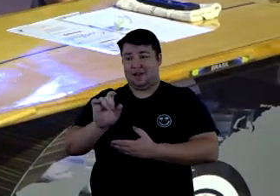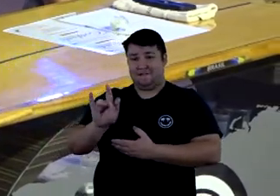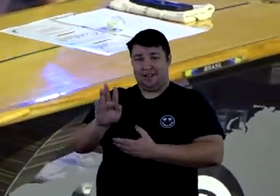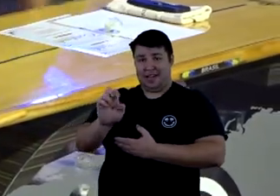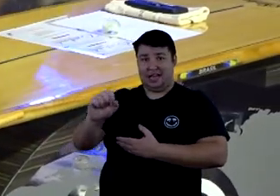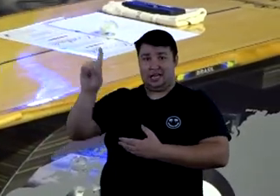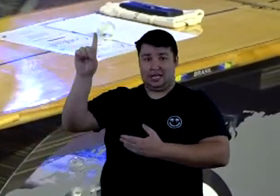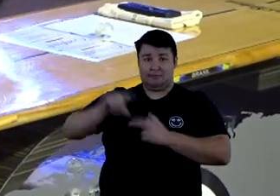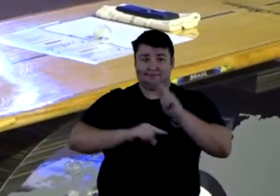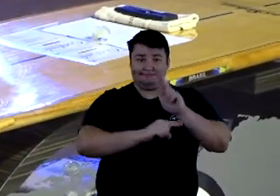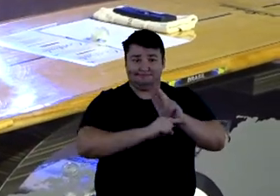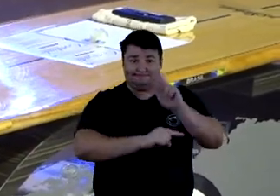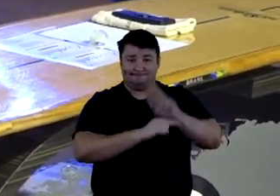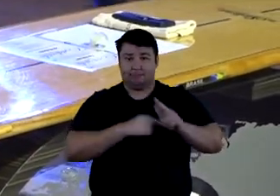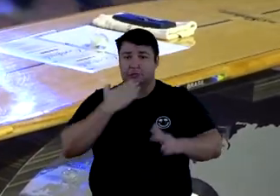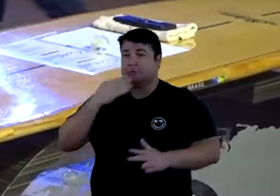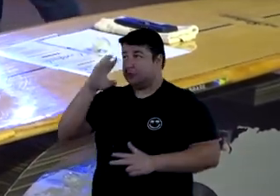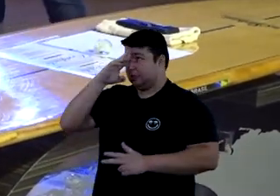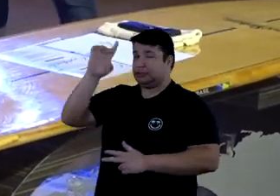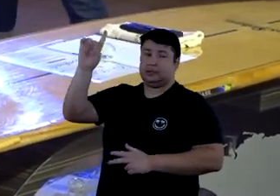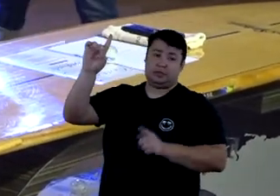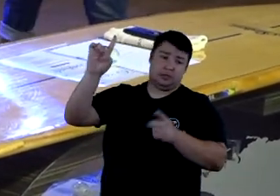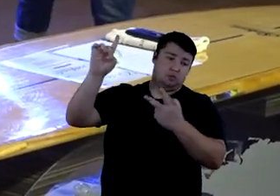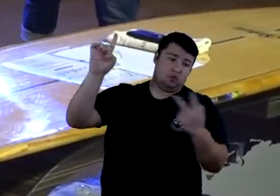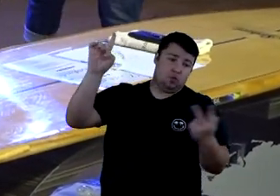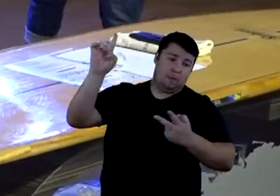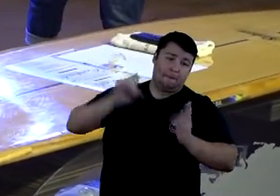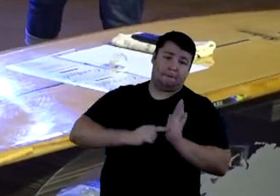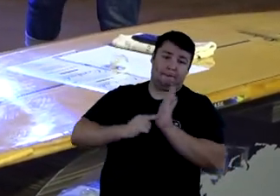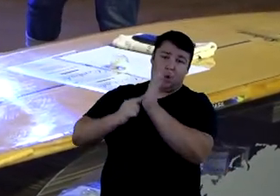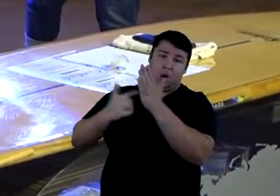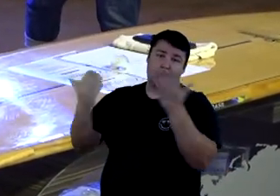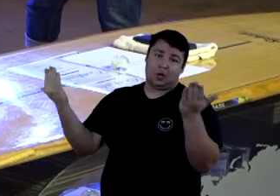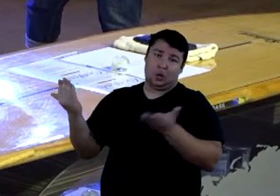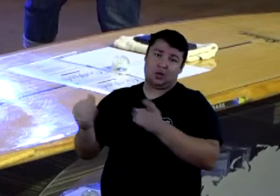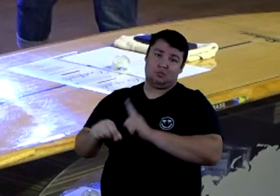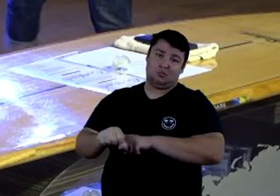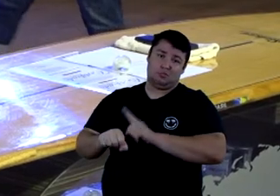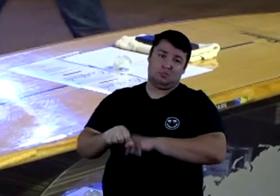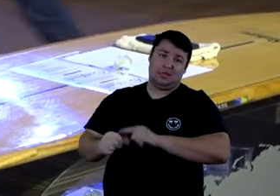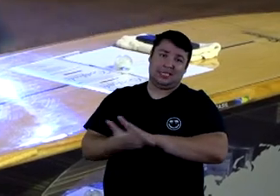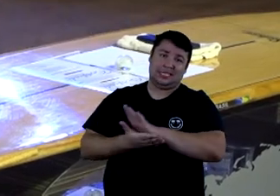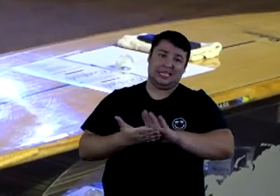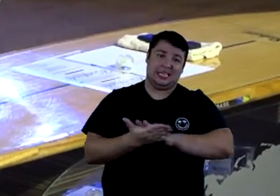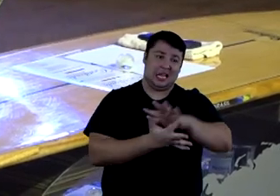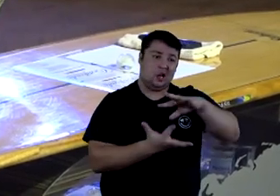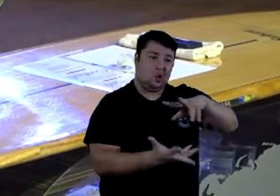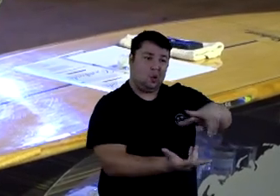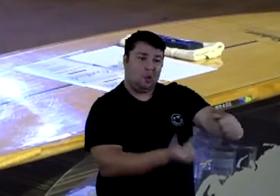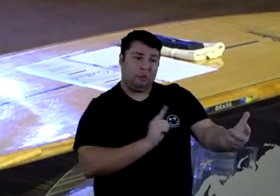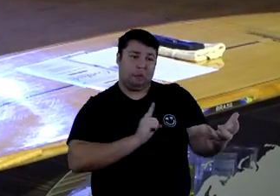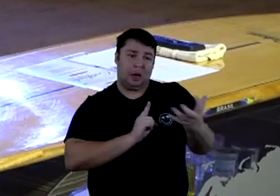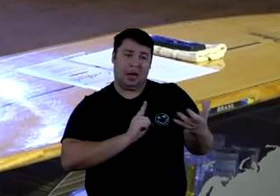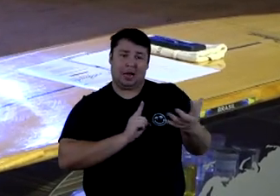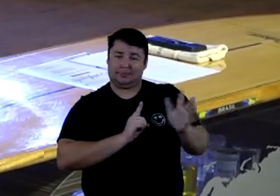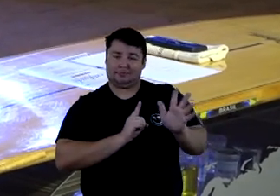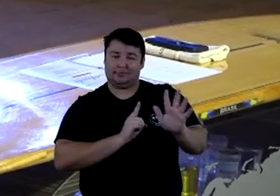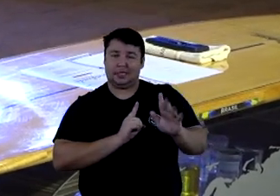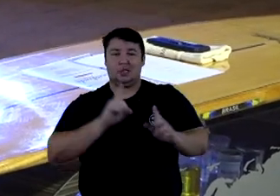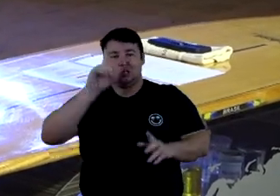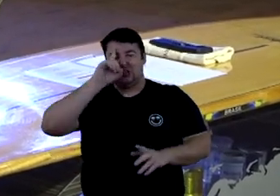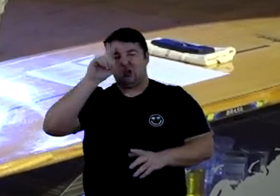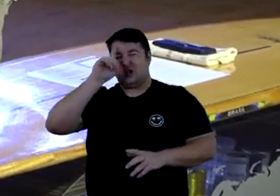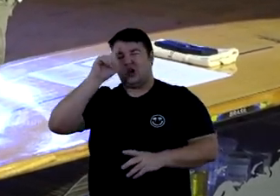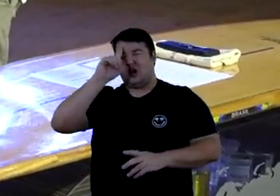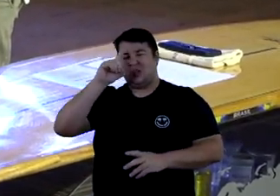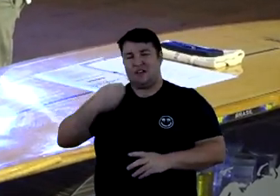proteção. Te pedimos que eles sejam consagrados a Ti nesse momento, e que nada do mundo venha atraí-los, e que todos os dias de suas